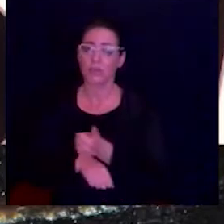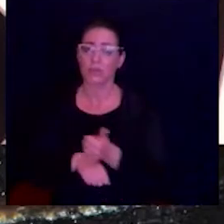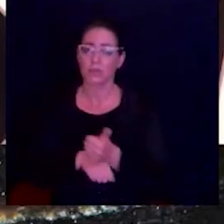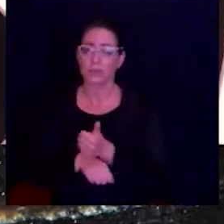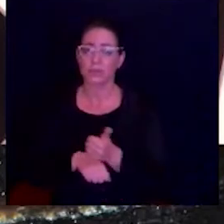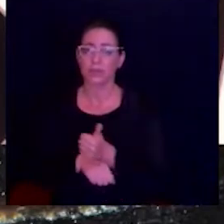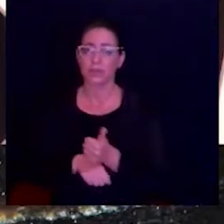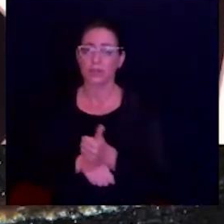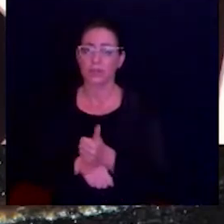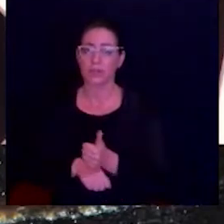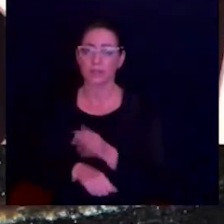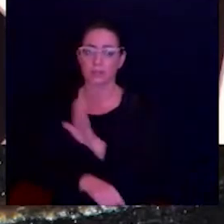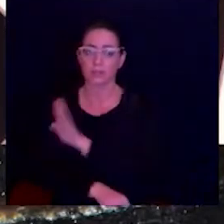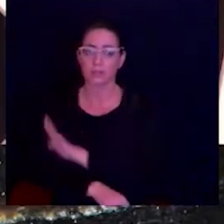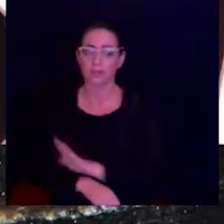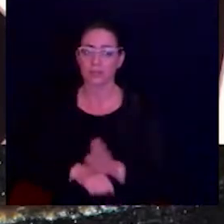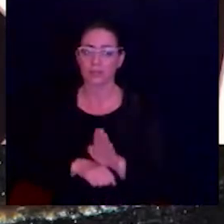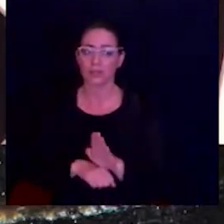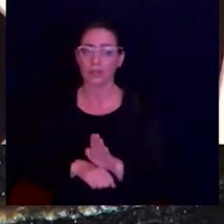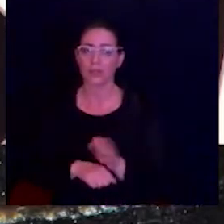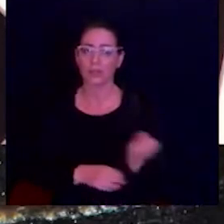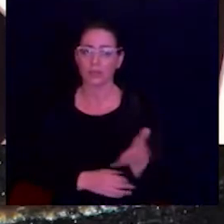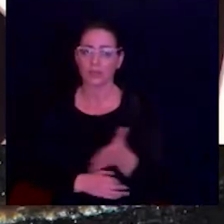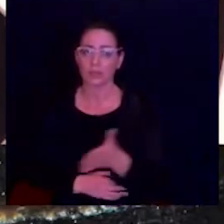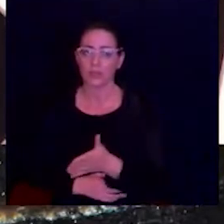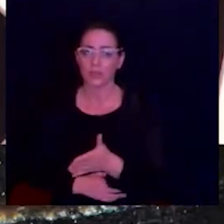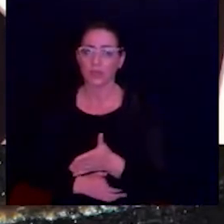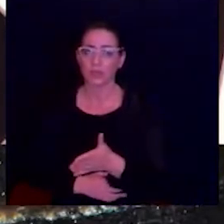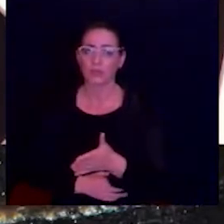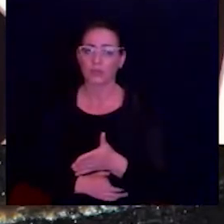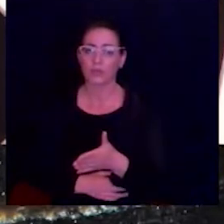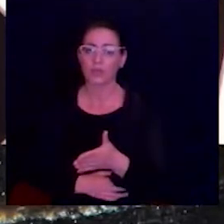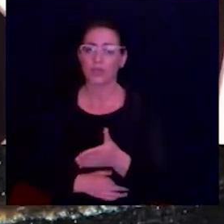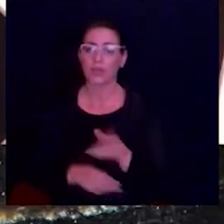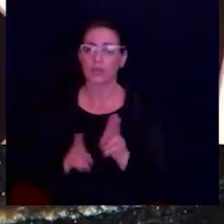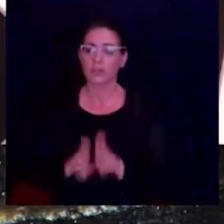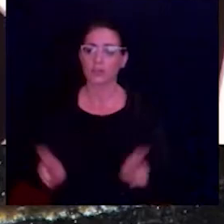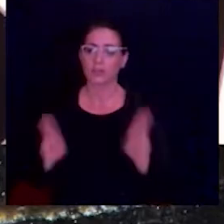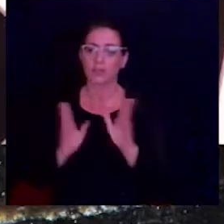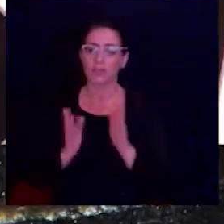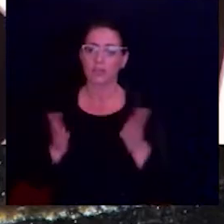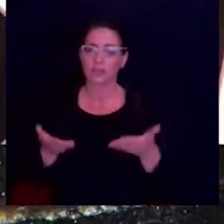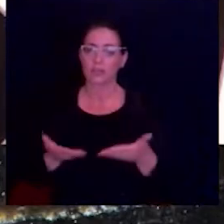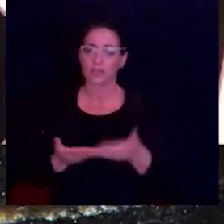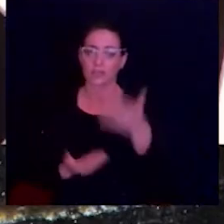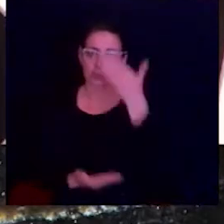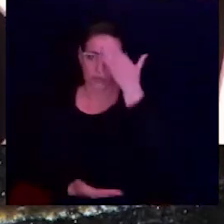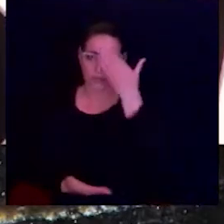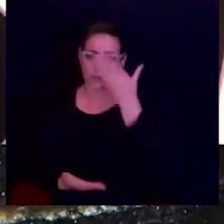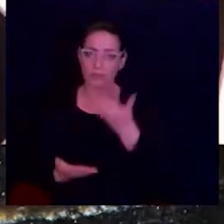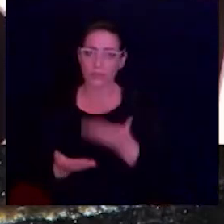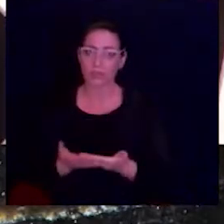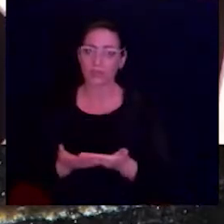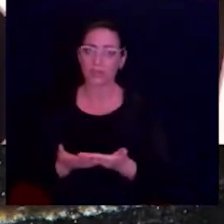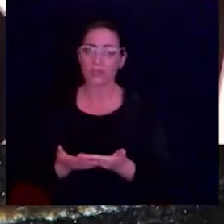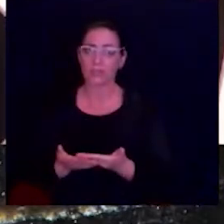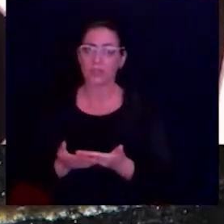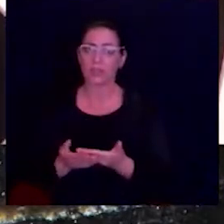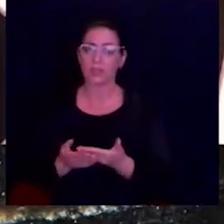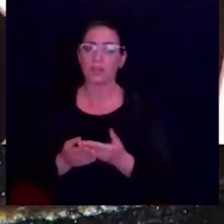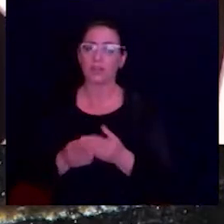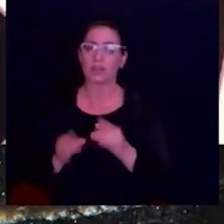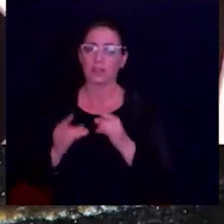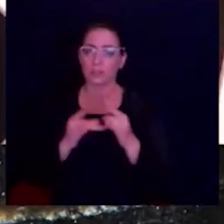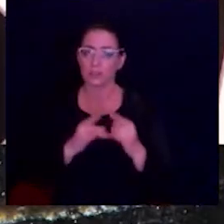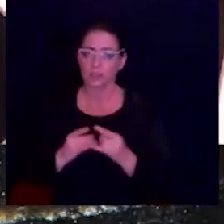novos bacharéis, bacharelas, a Universidade La Salle agradece a confiança depositada em nossa instituição